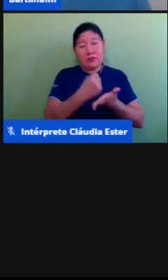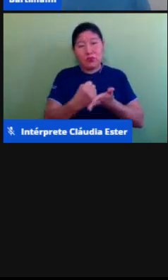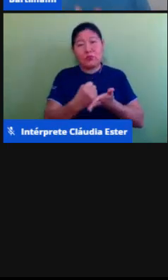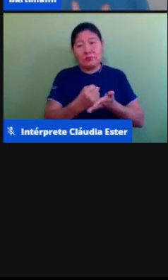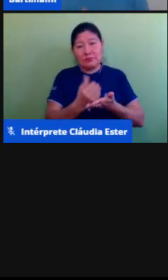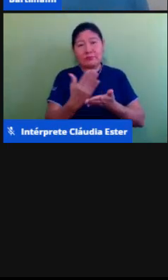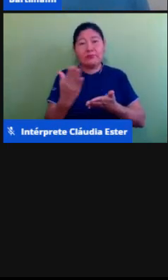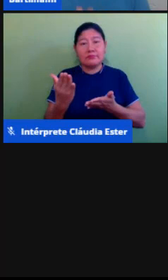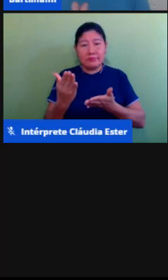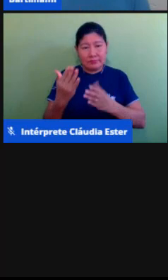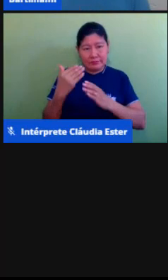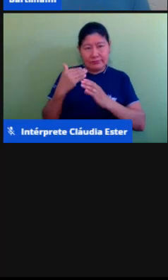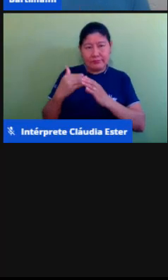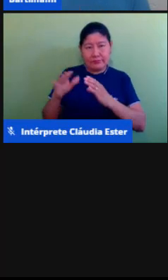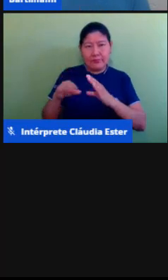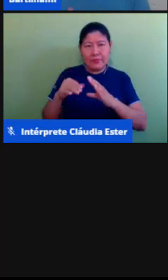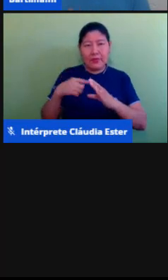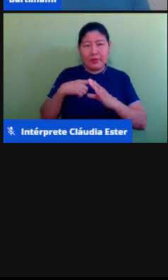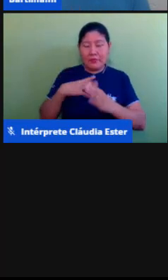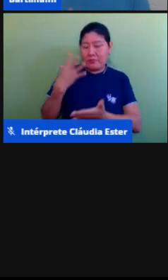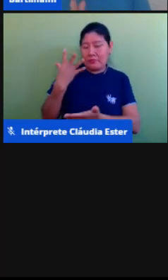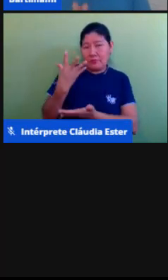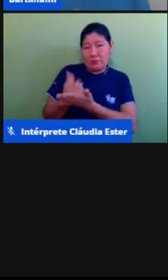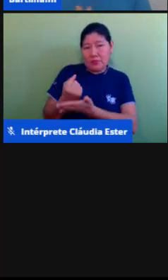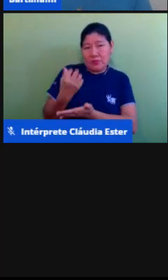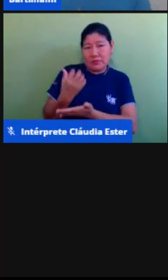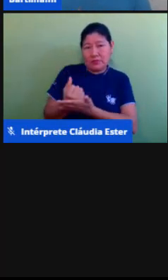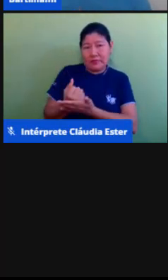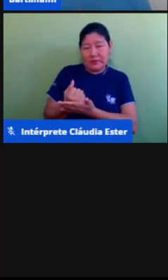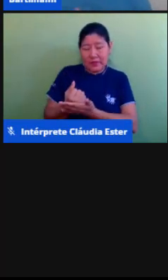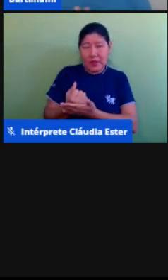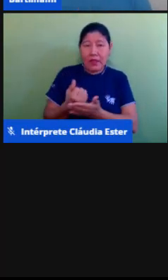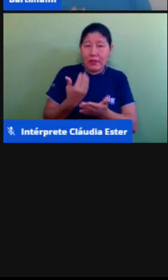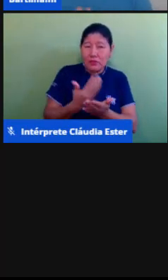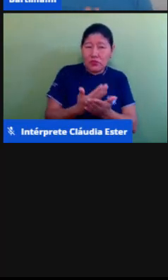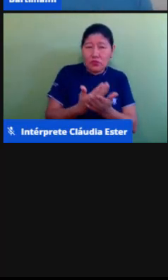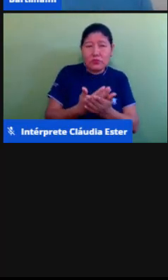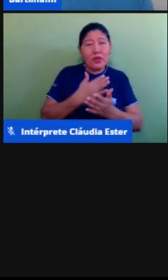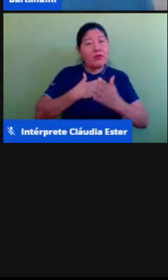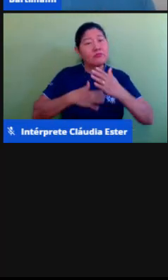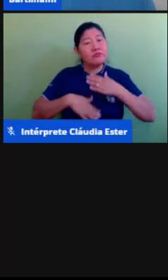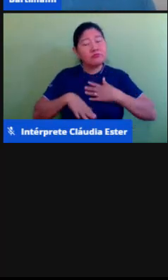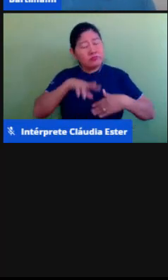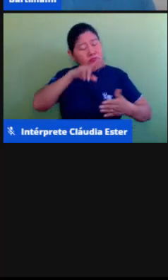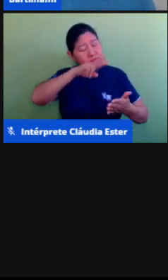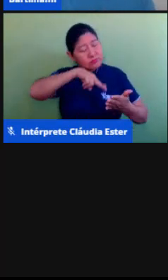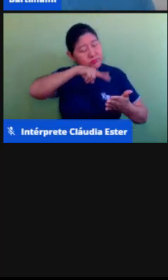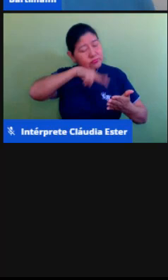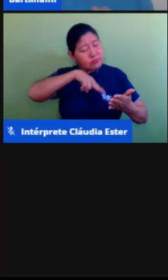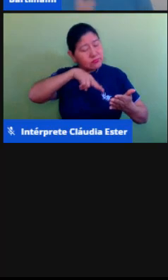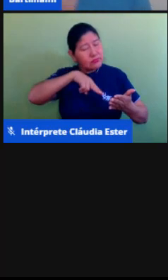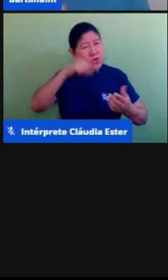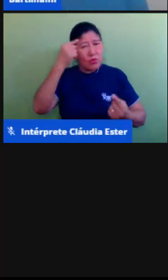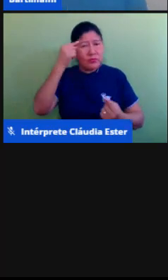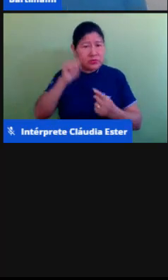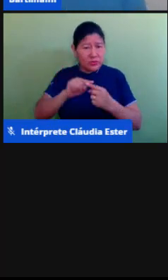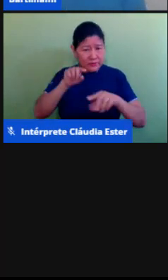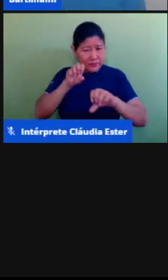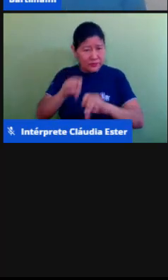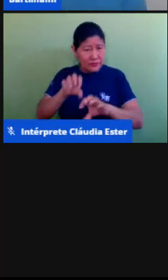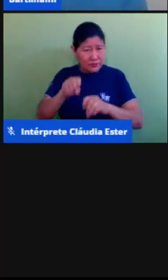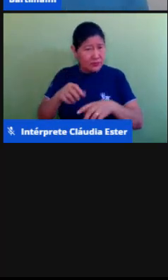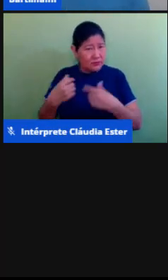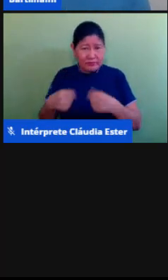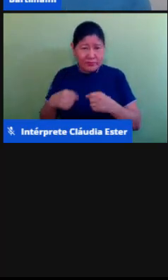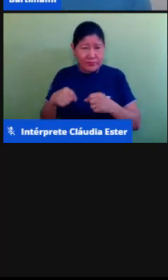vocês lá na plataforma, vocês podem baixar e estudar isso com calma. Acredito que isso, para fins didáticos, não seja necessário. Estou dizendo caso